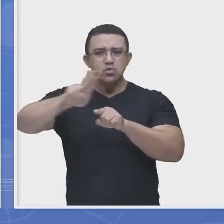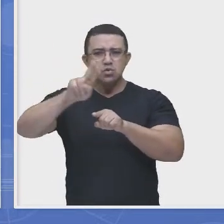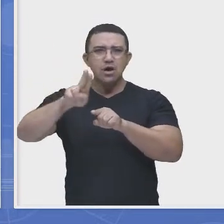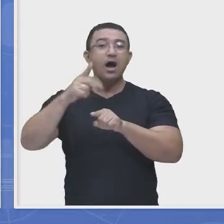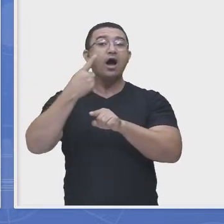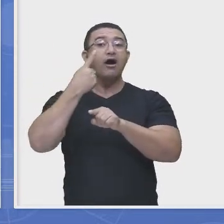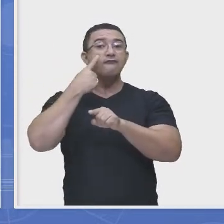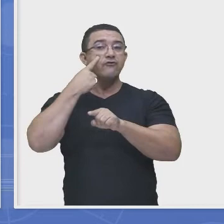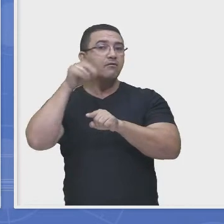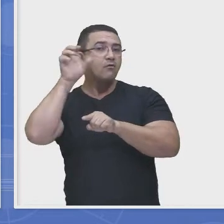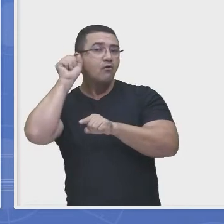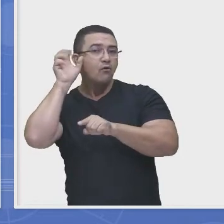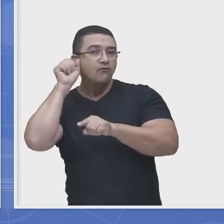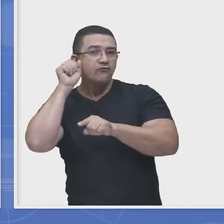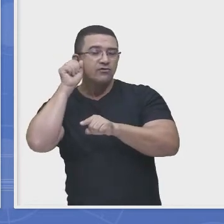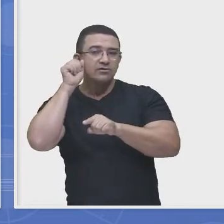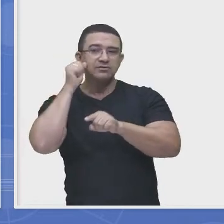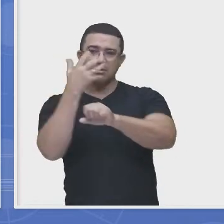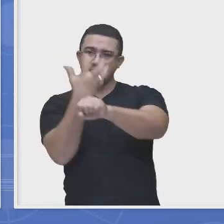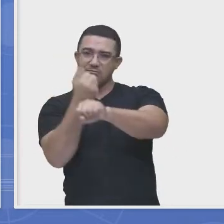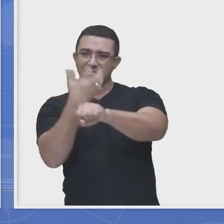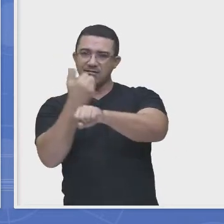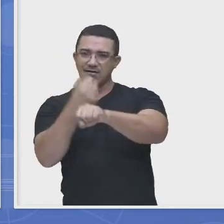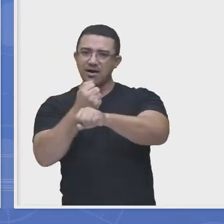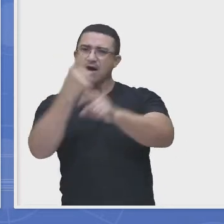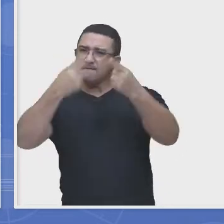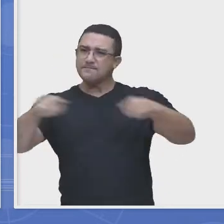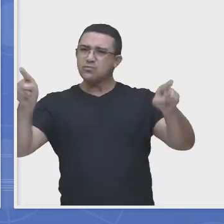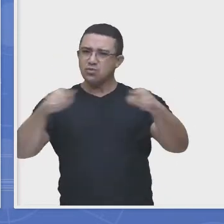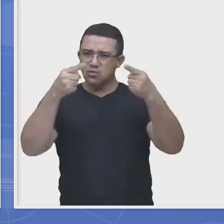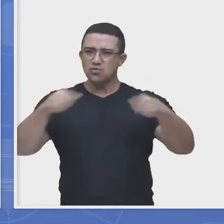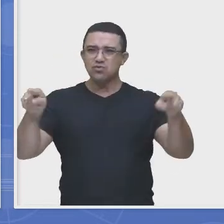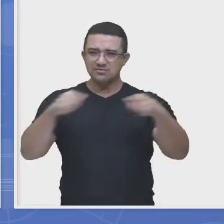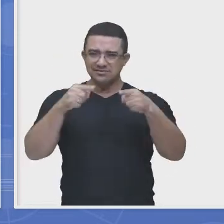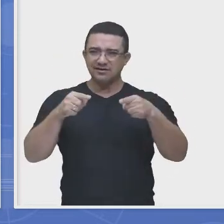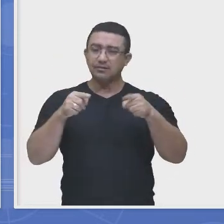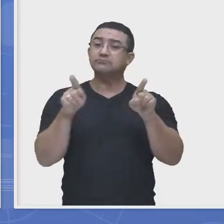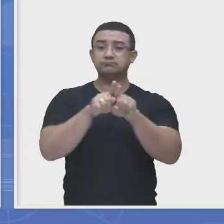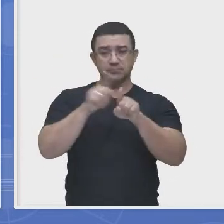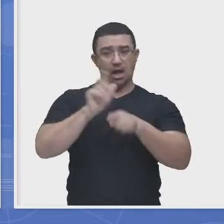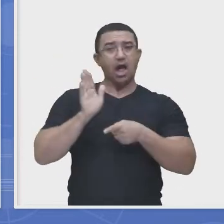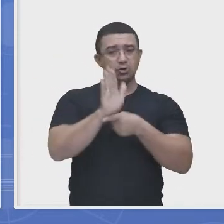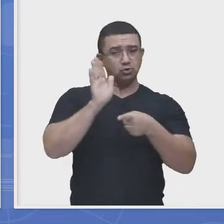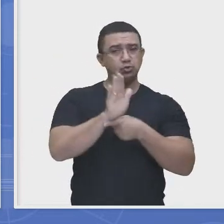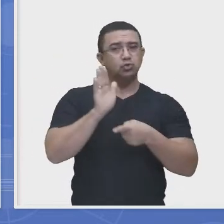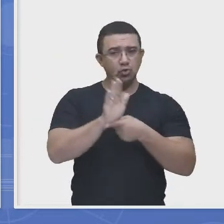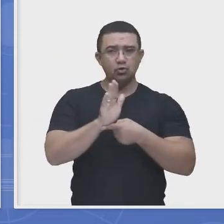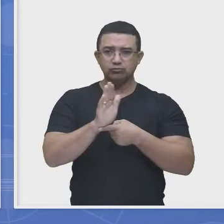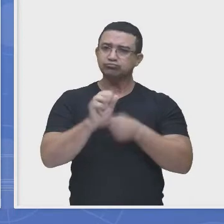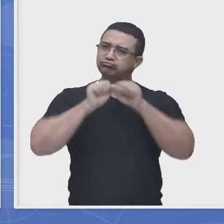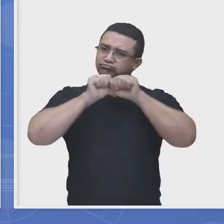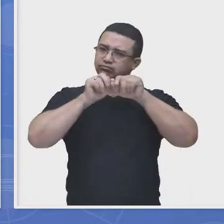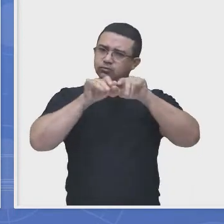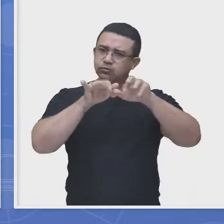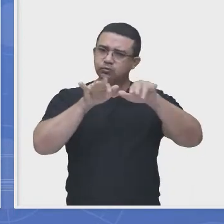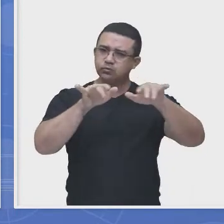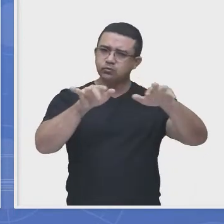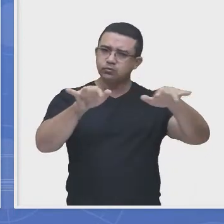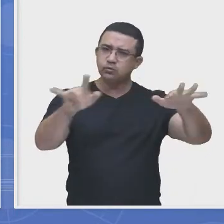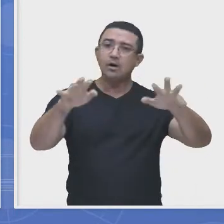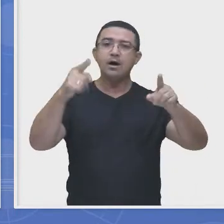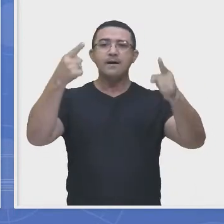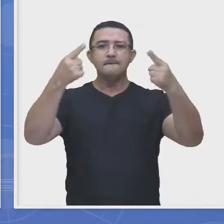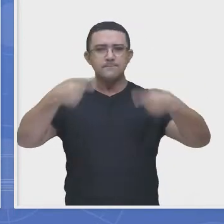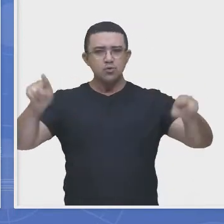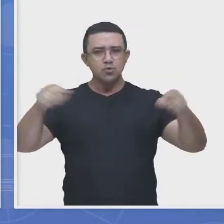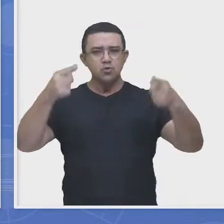você baixa, né, que você pode ouvir tanto online quanto offline. Então, perceba que esses streams de música, aquele que você